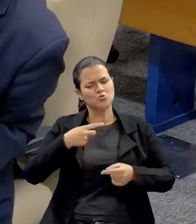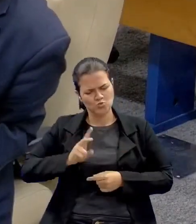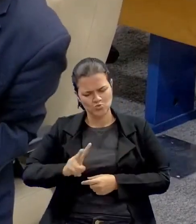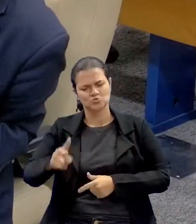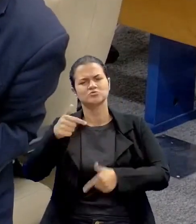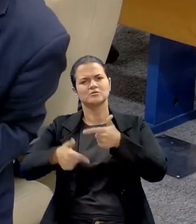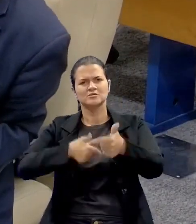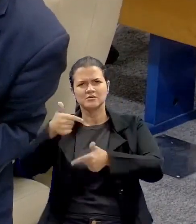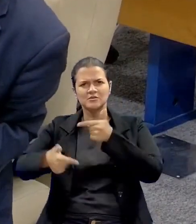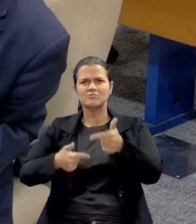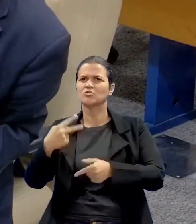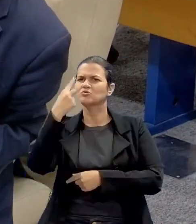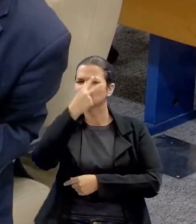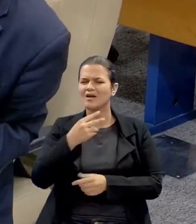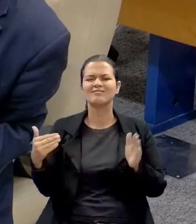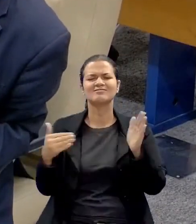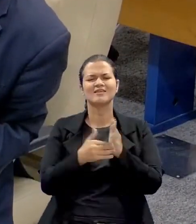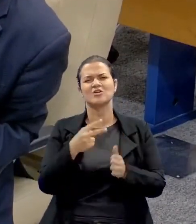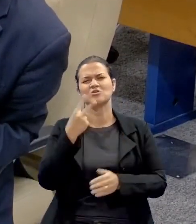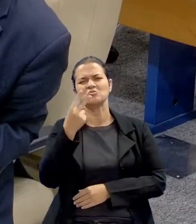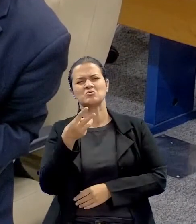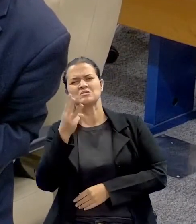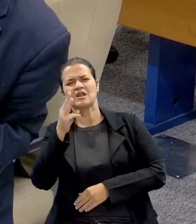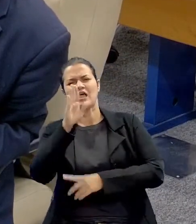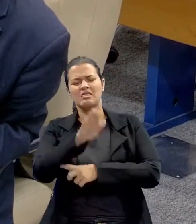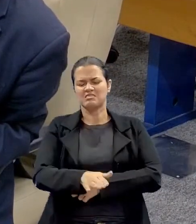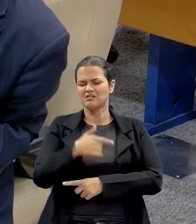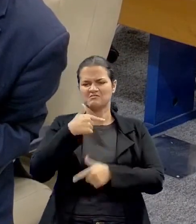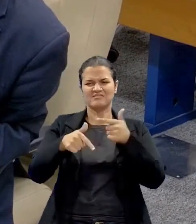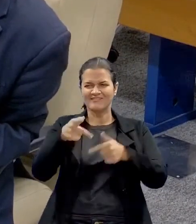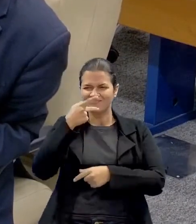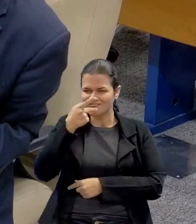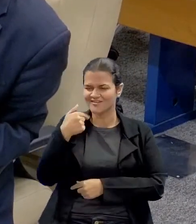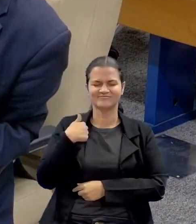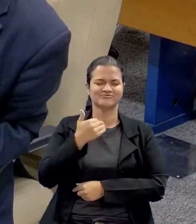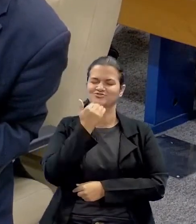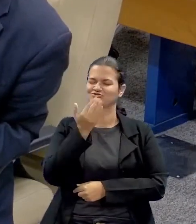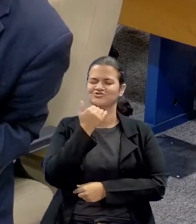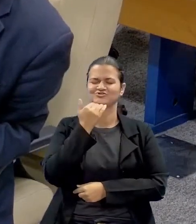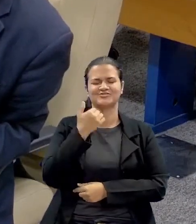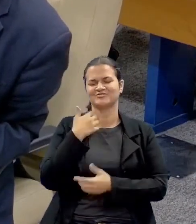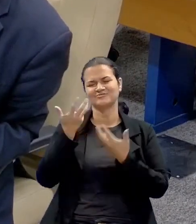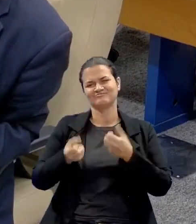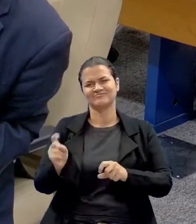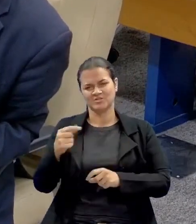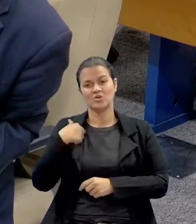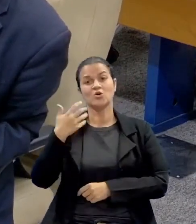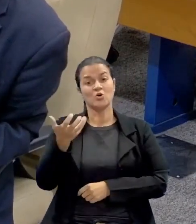até 2, 3 horas da tarde. Essa justificativa não funciona para mim. Não funciona. Eu